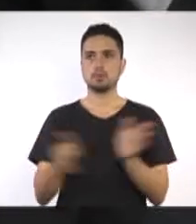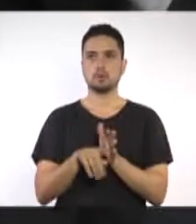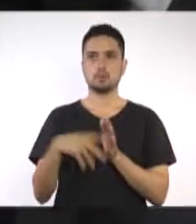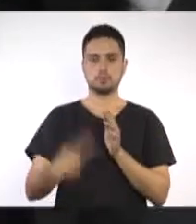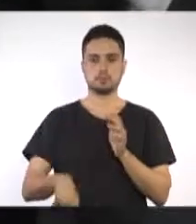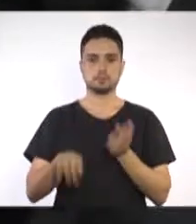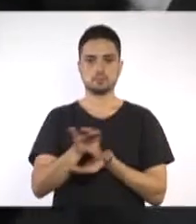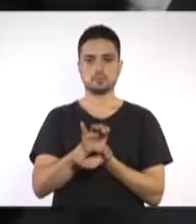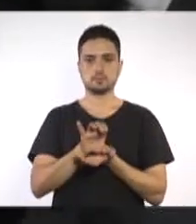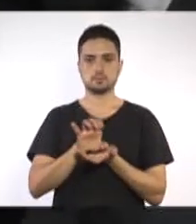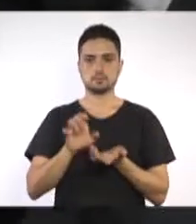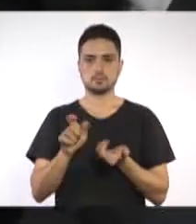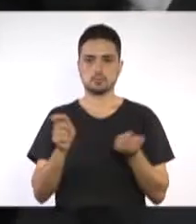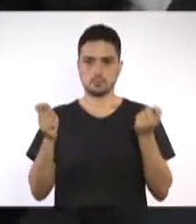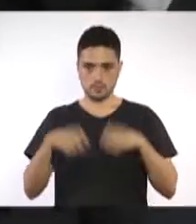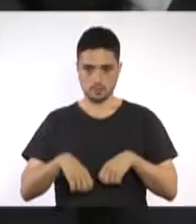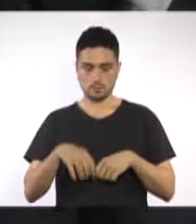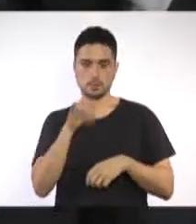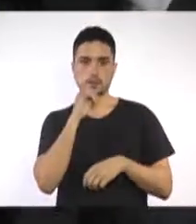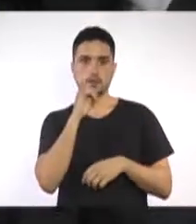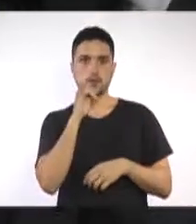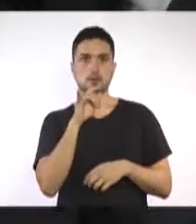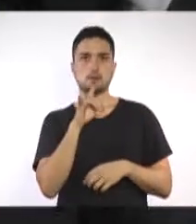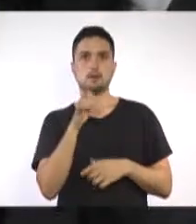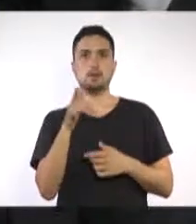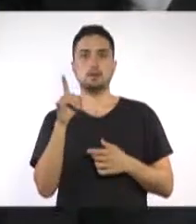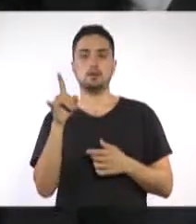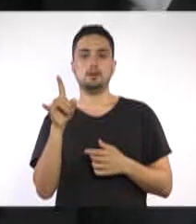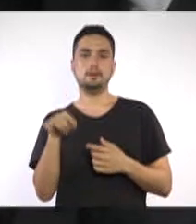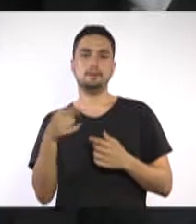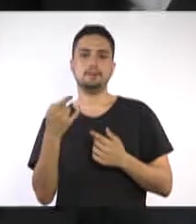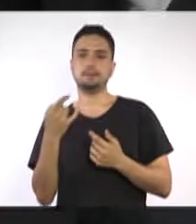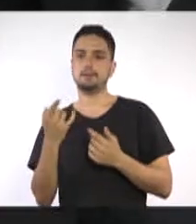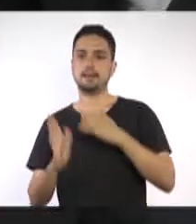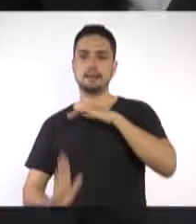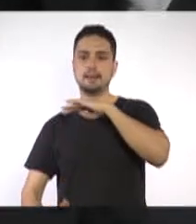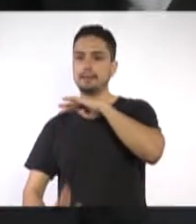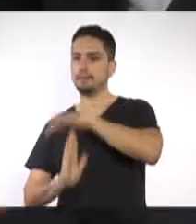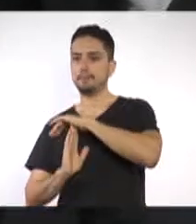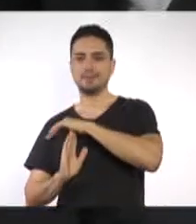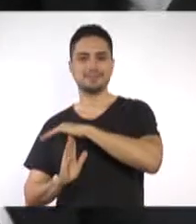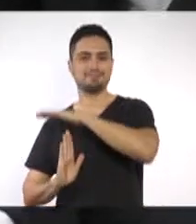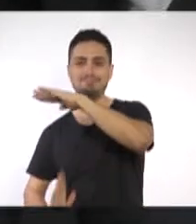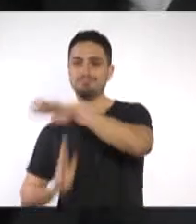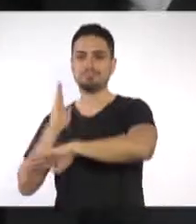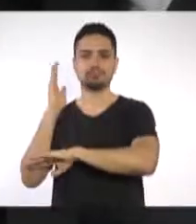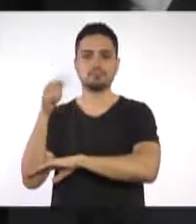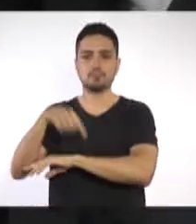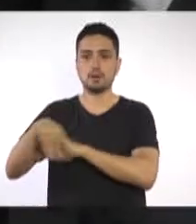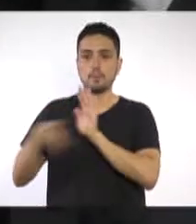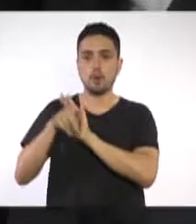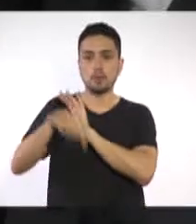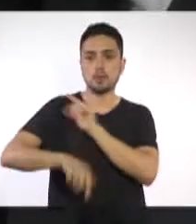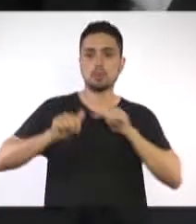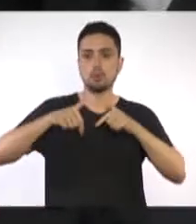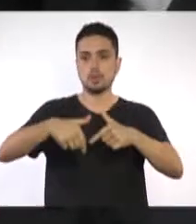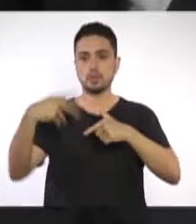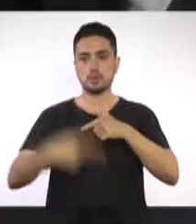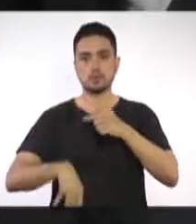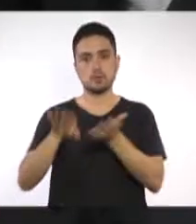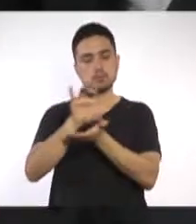estaria, salvo o melhor juízo, ultrapassando os limites de atuação da própria comissão. É só um ponto. Senhor